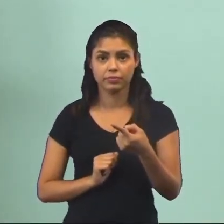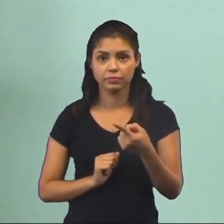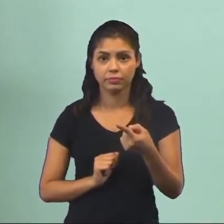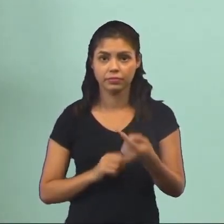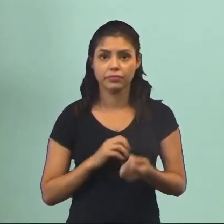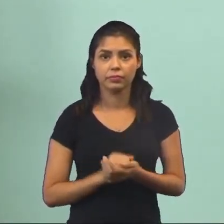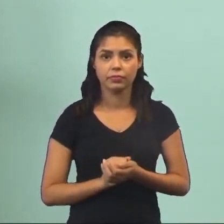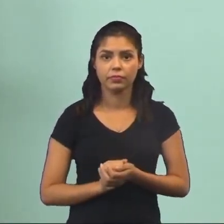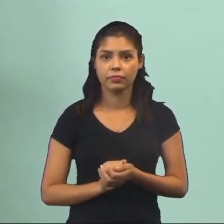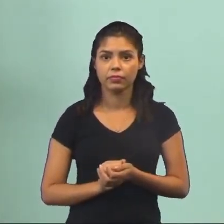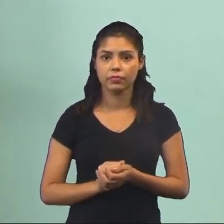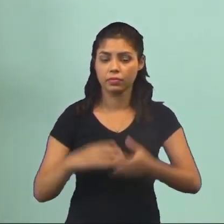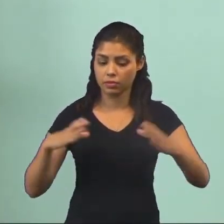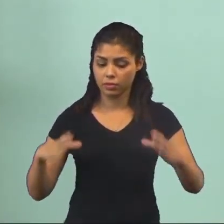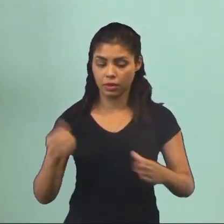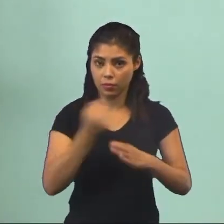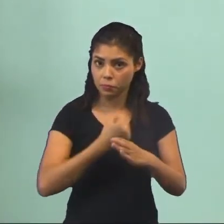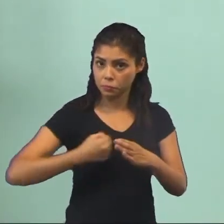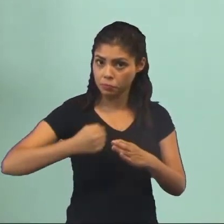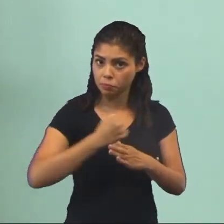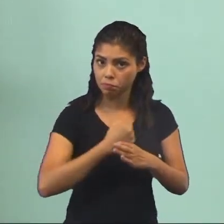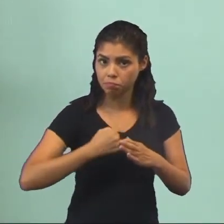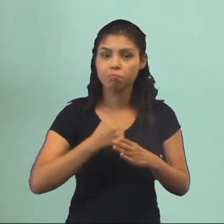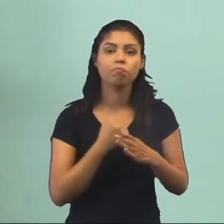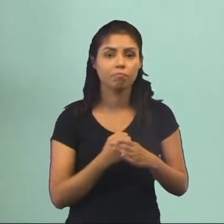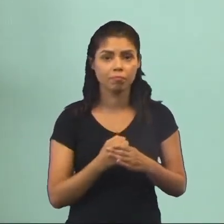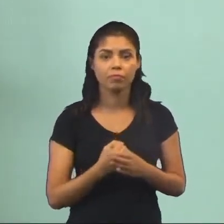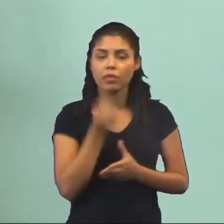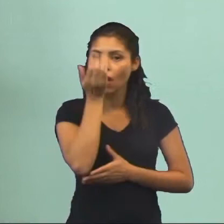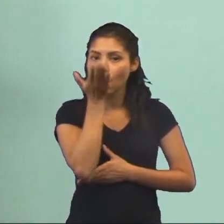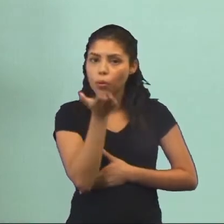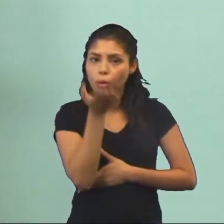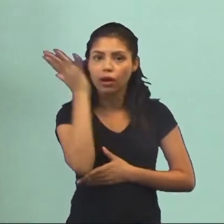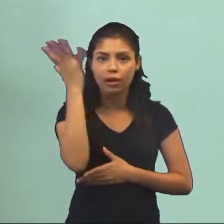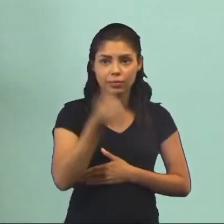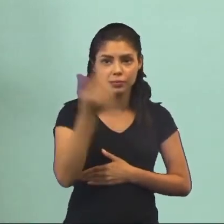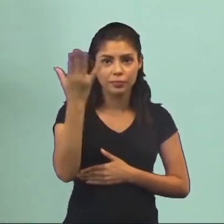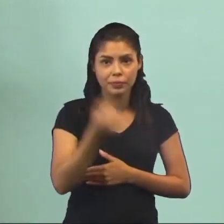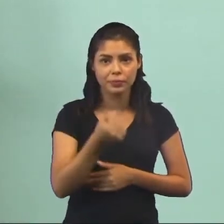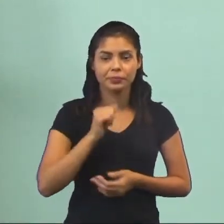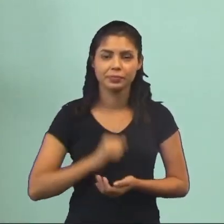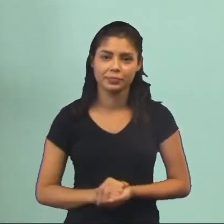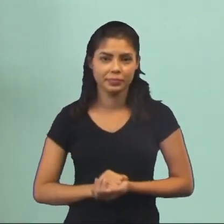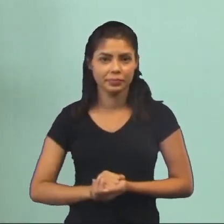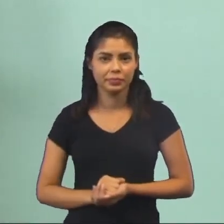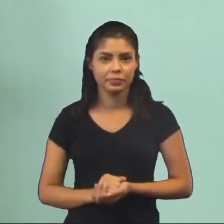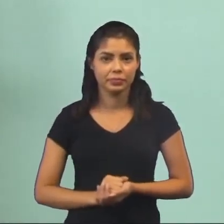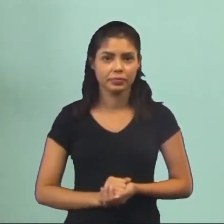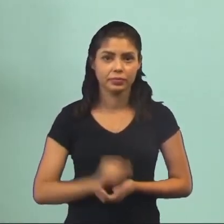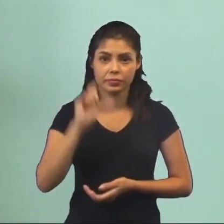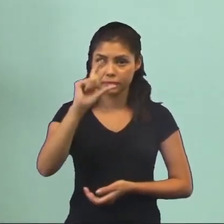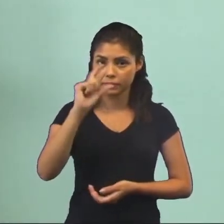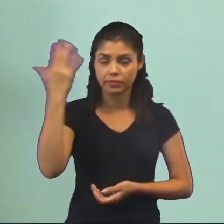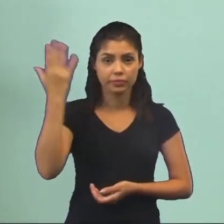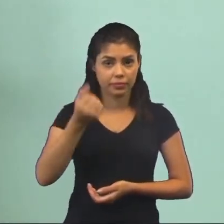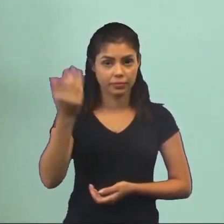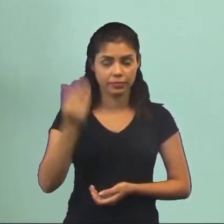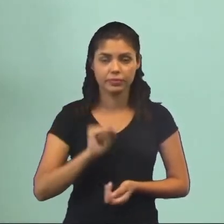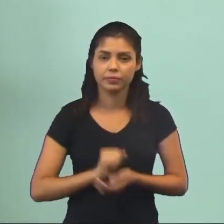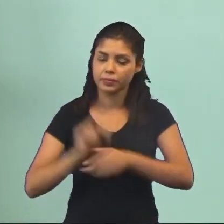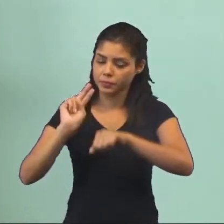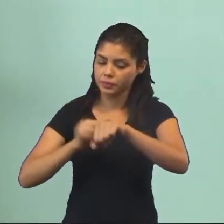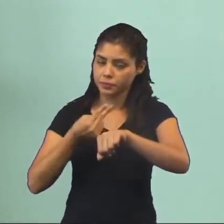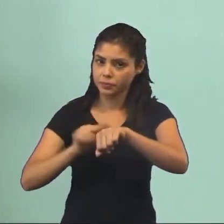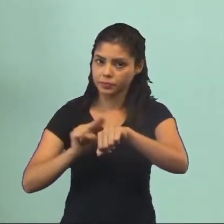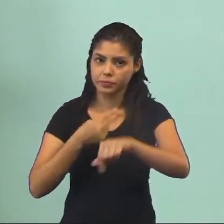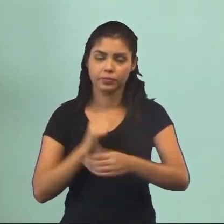Primeiro, em uma vasilha, misture o leite em pó, o leite condensado e o